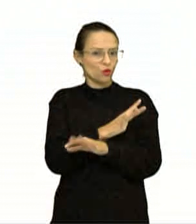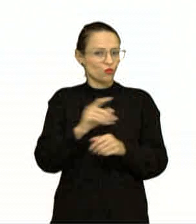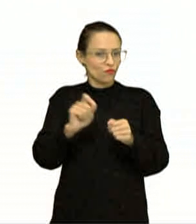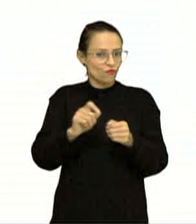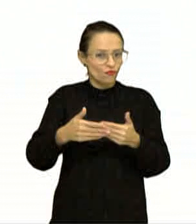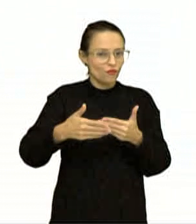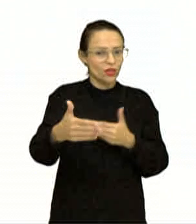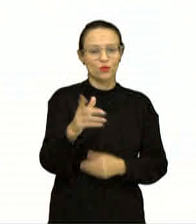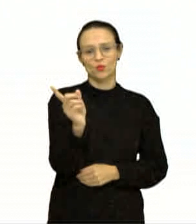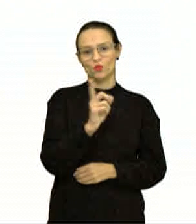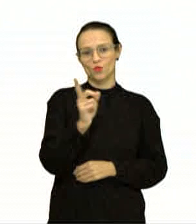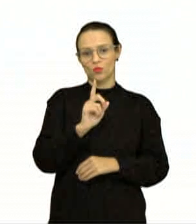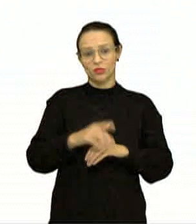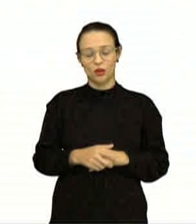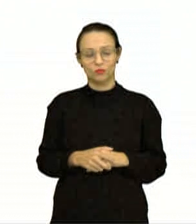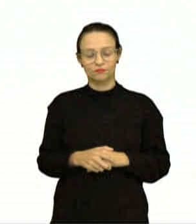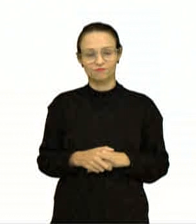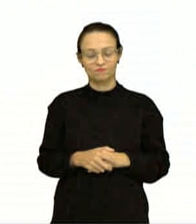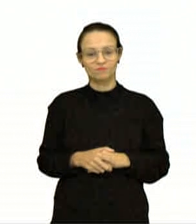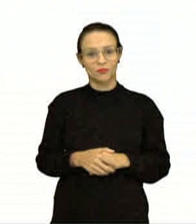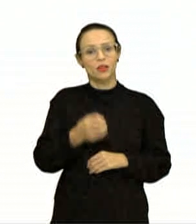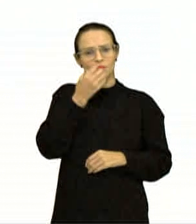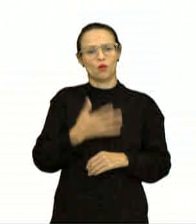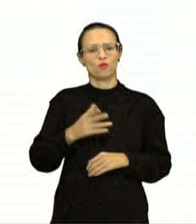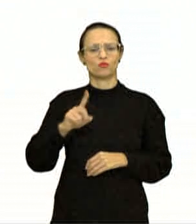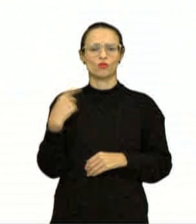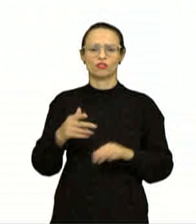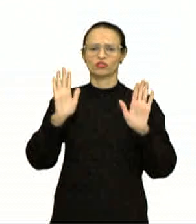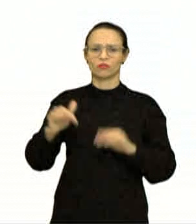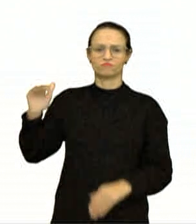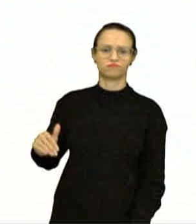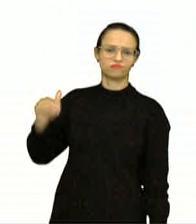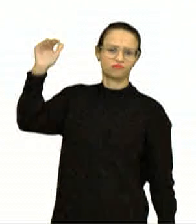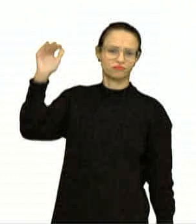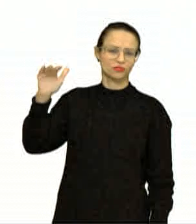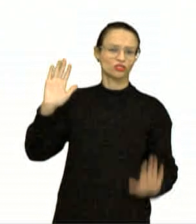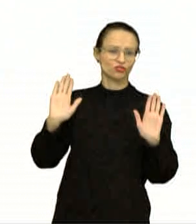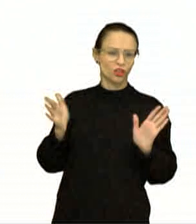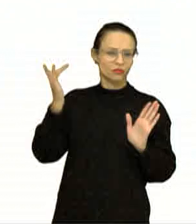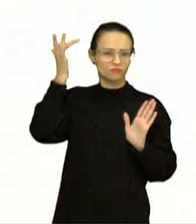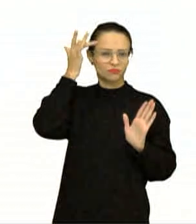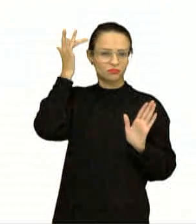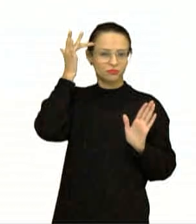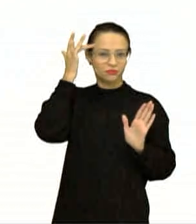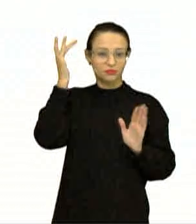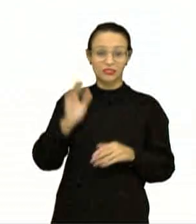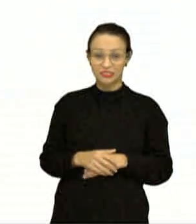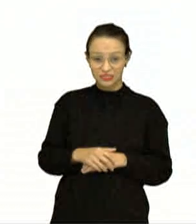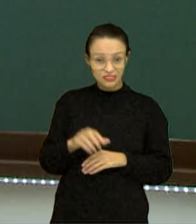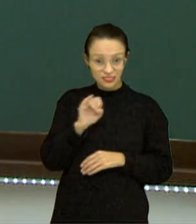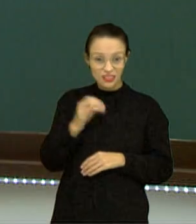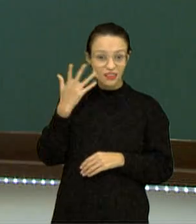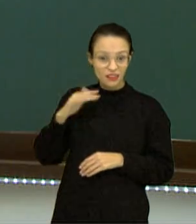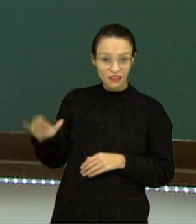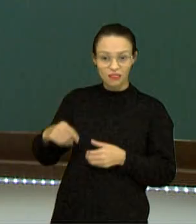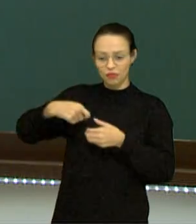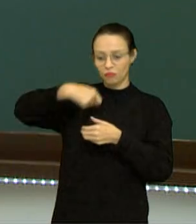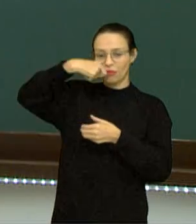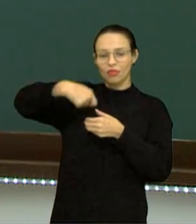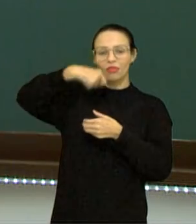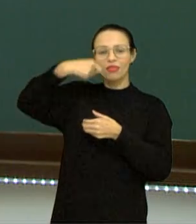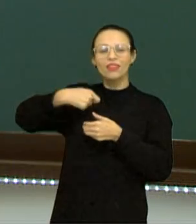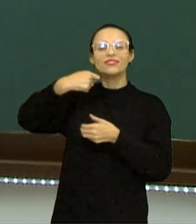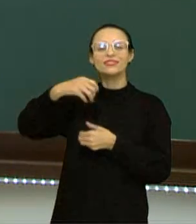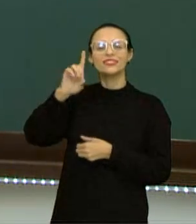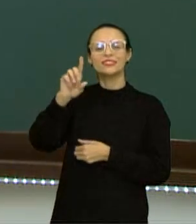realizada. Ainda bem que somos crescidinhos, senão ainda teria um danoninho. Através da forma